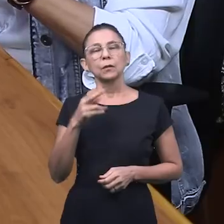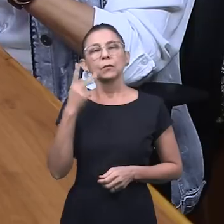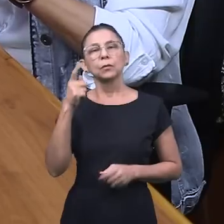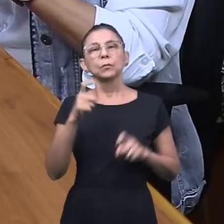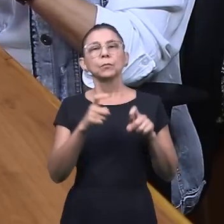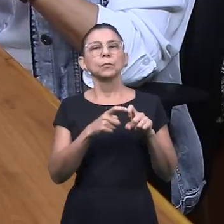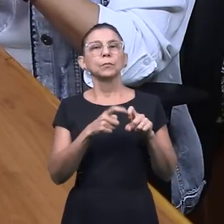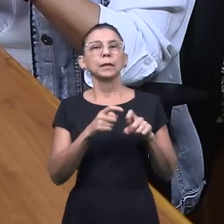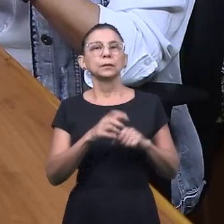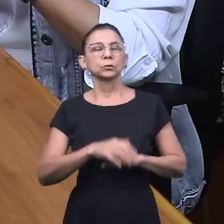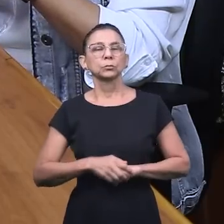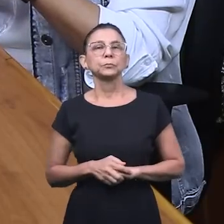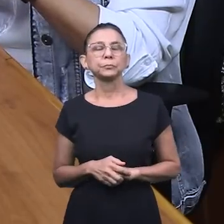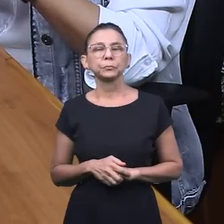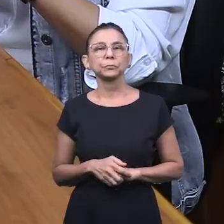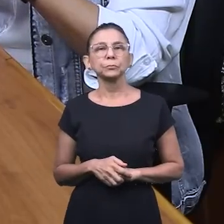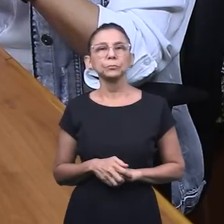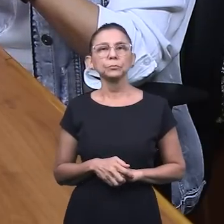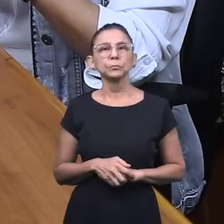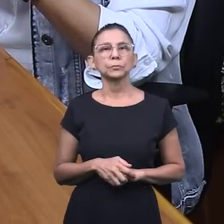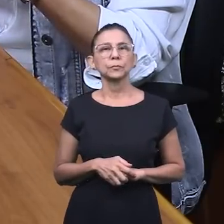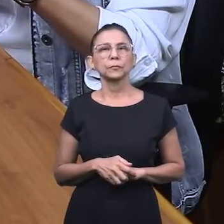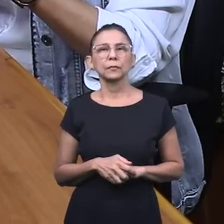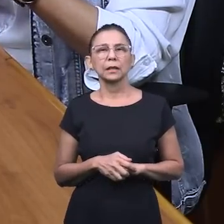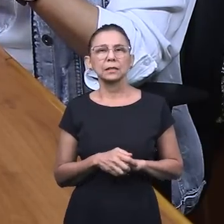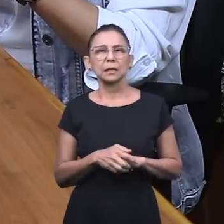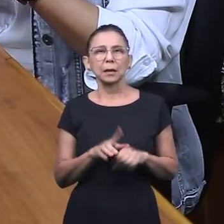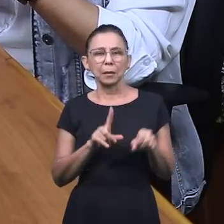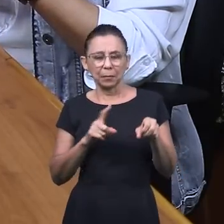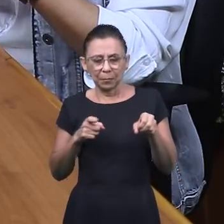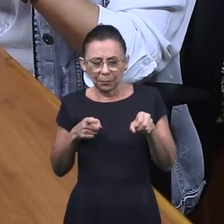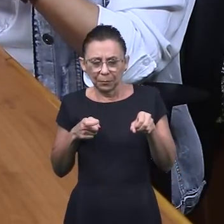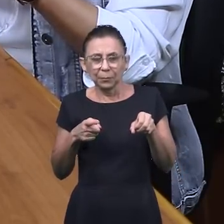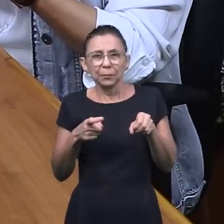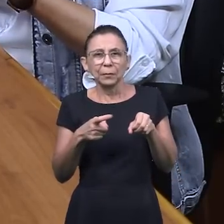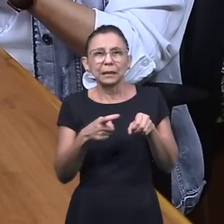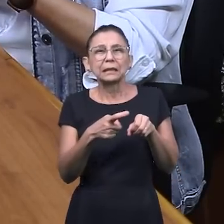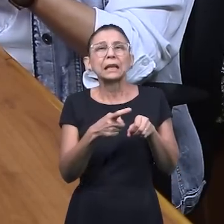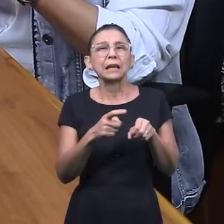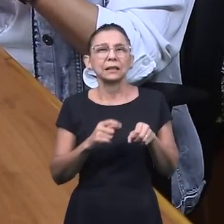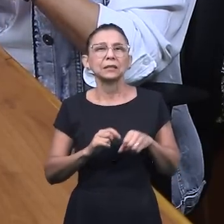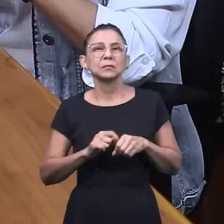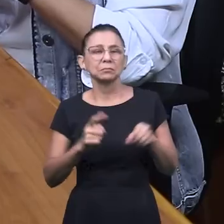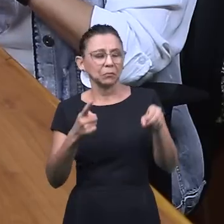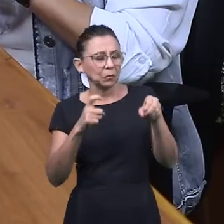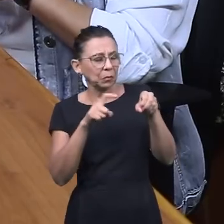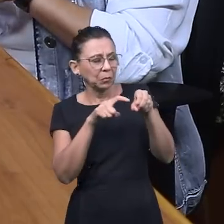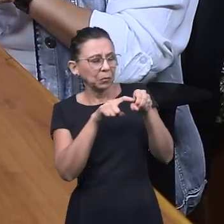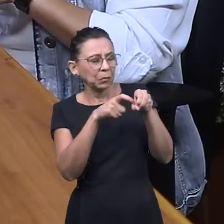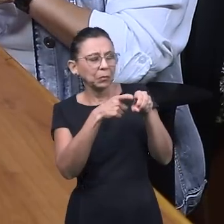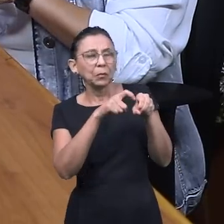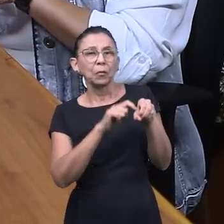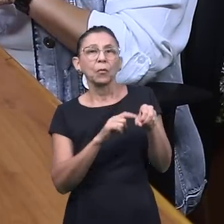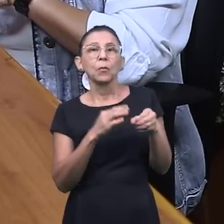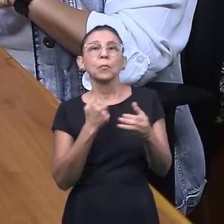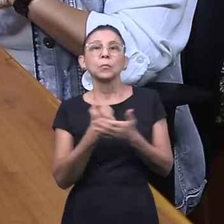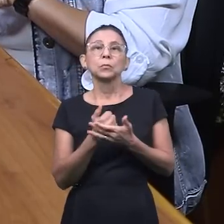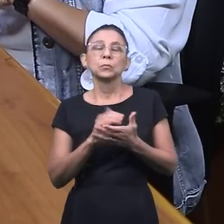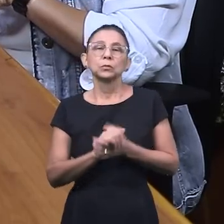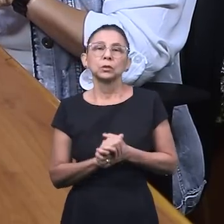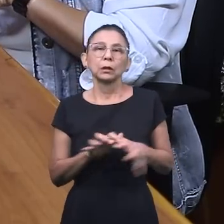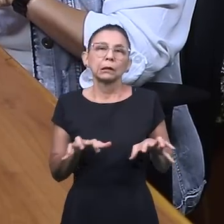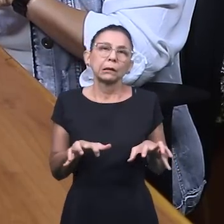falou? O que essa bactéria, o que esse problema poderia causar na sua mãe? Poderia